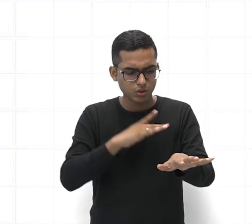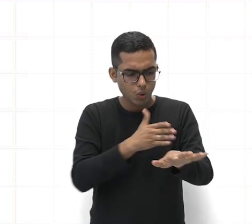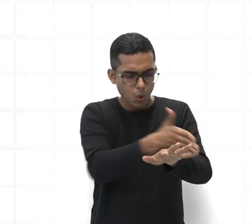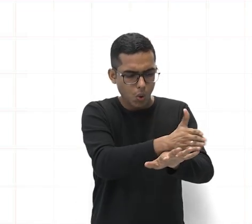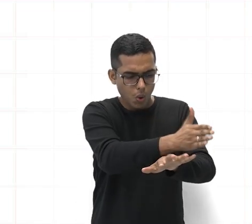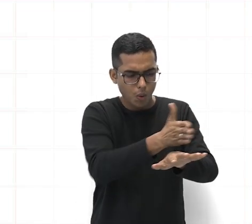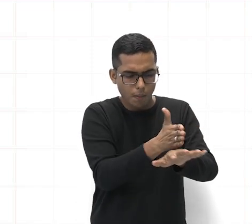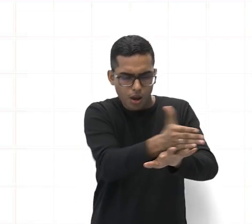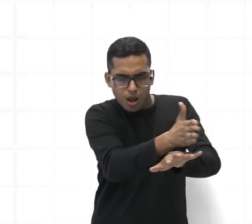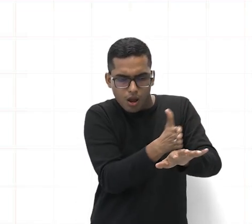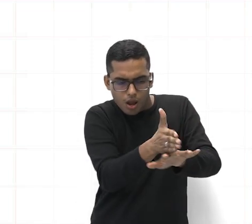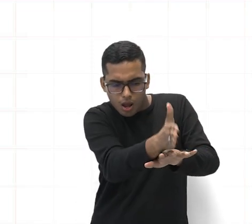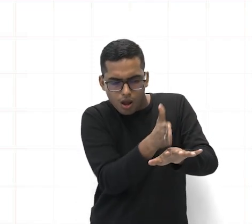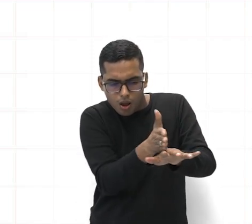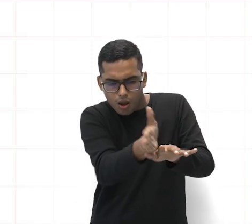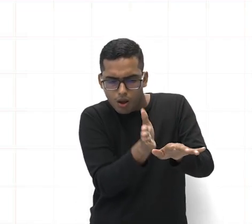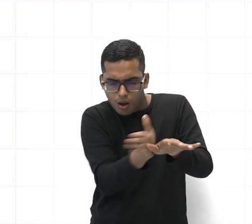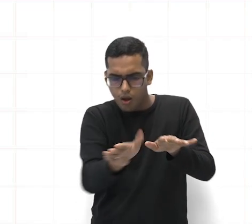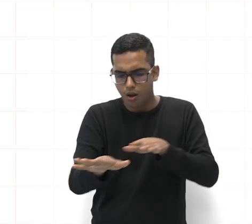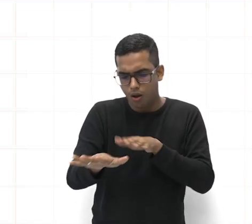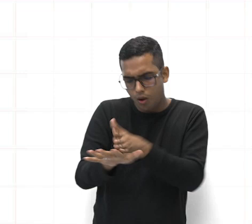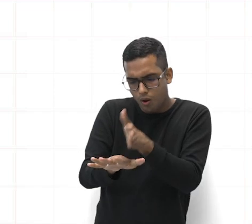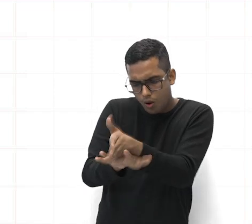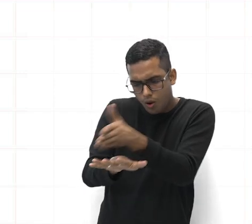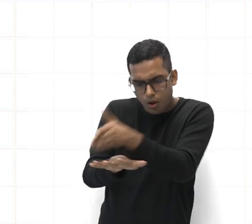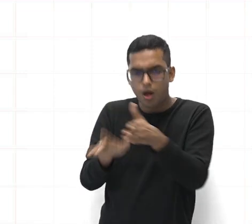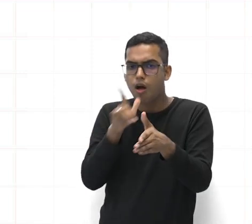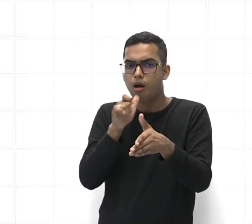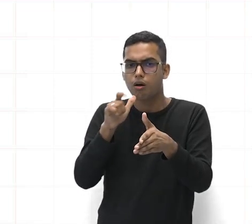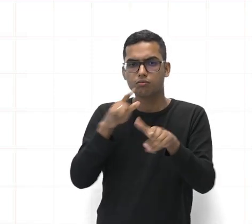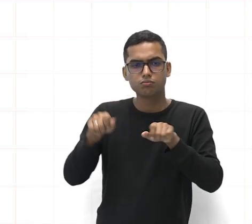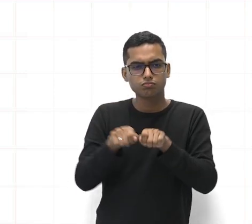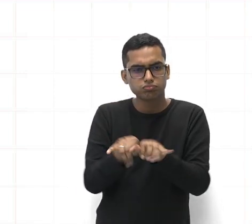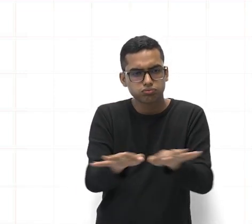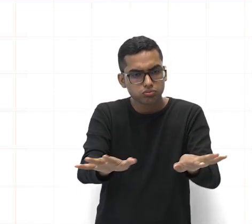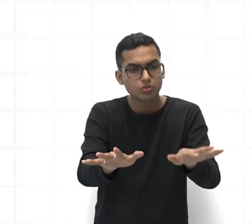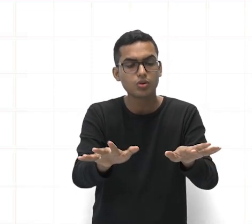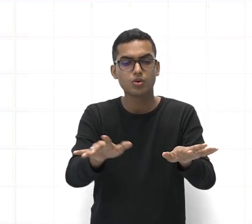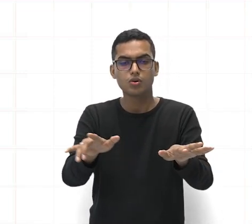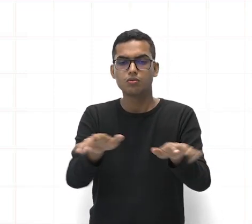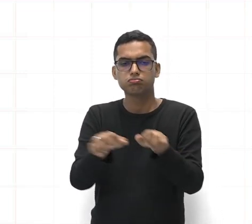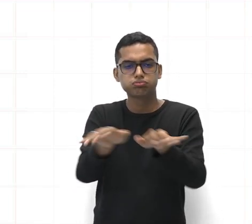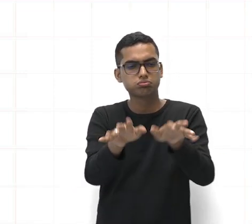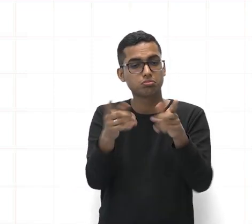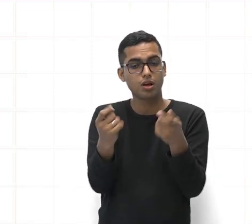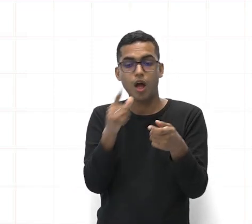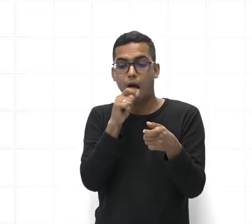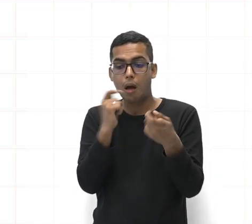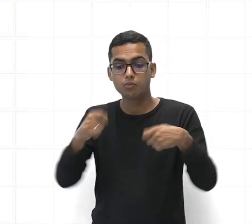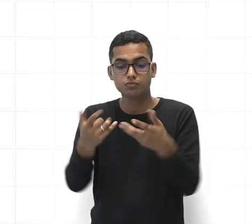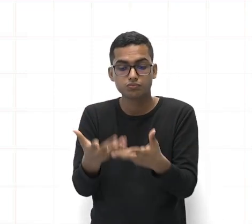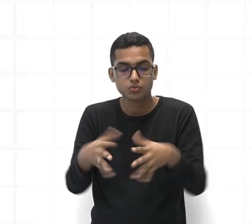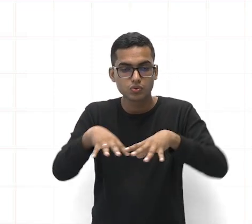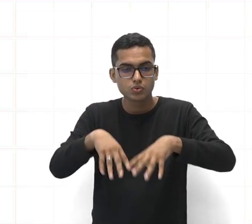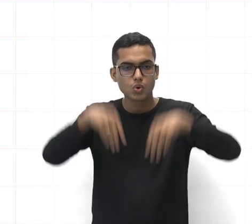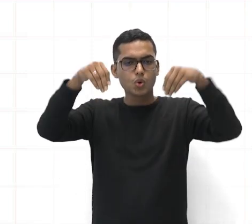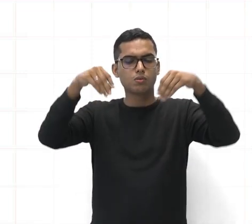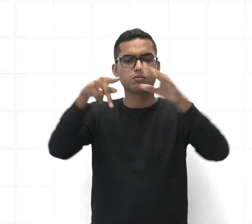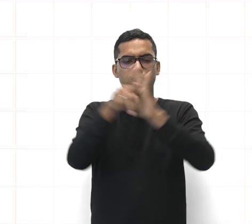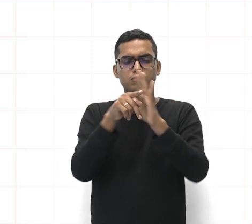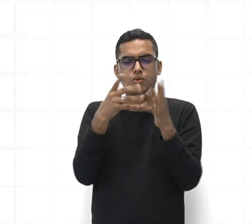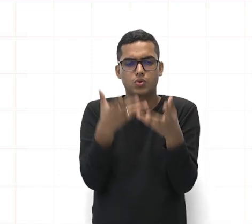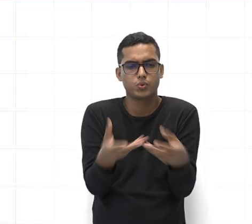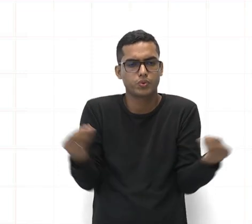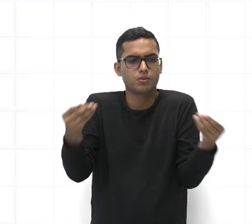meio do seu curso. Então essas águas, elas podem evaporar ou uma parte dessas